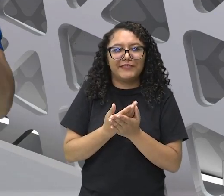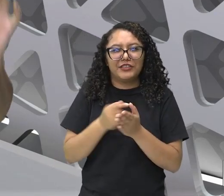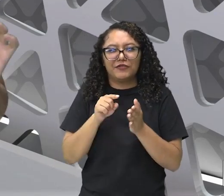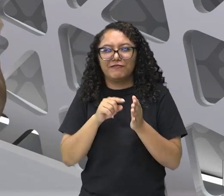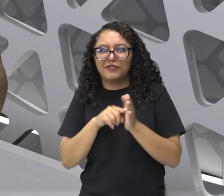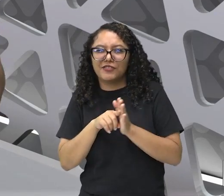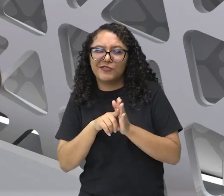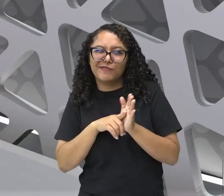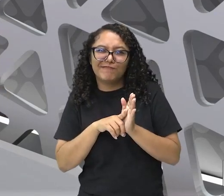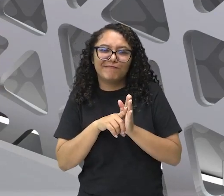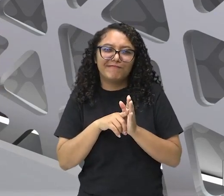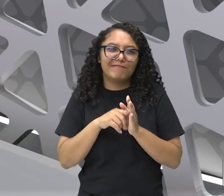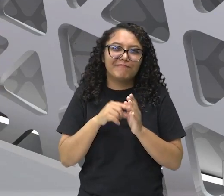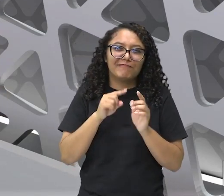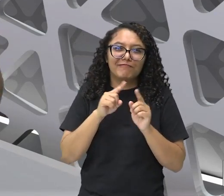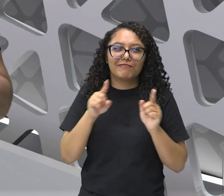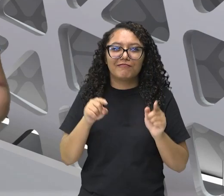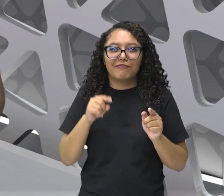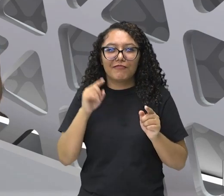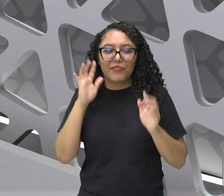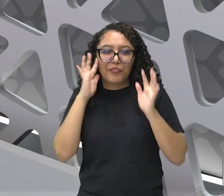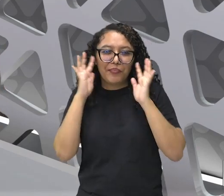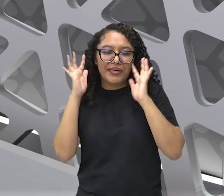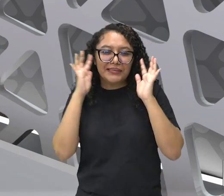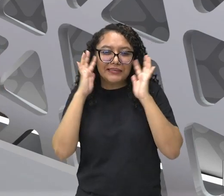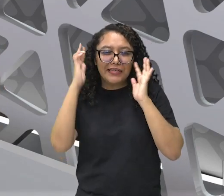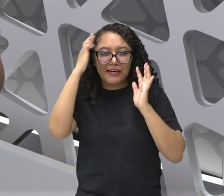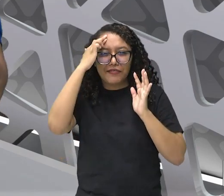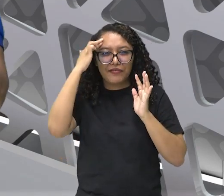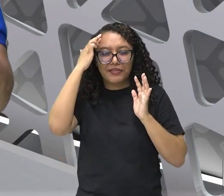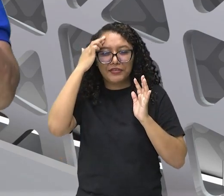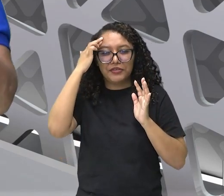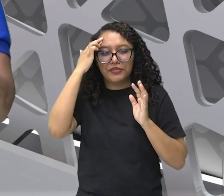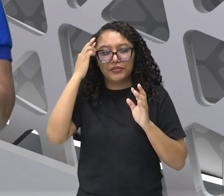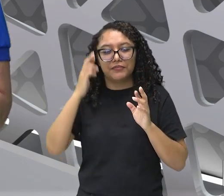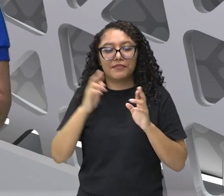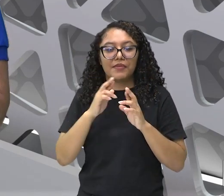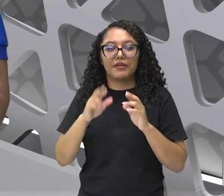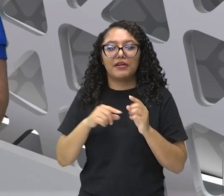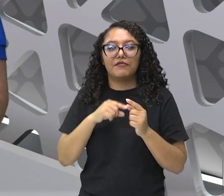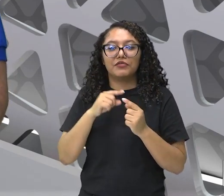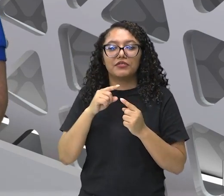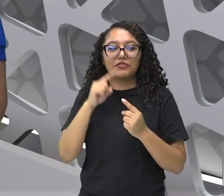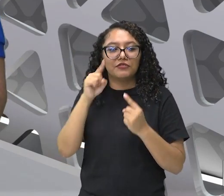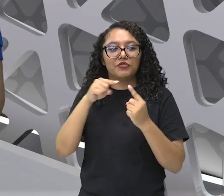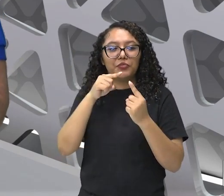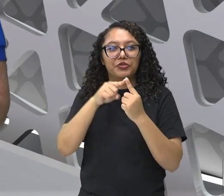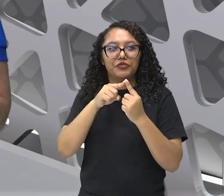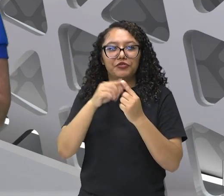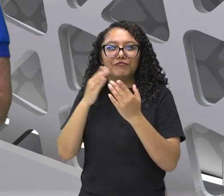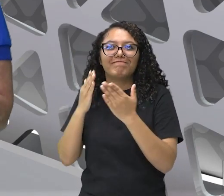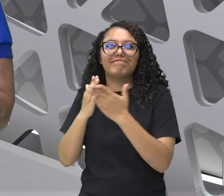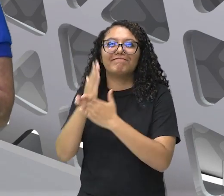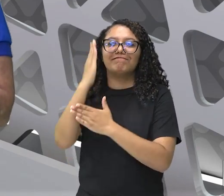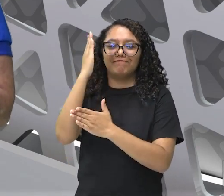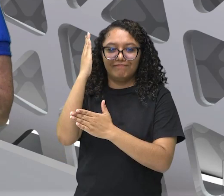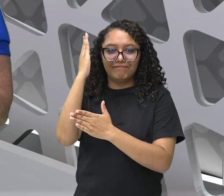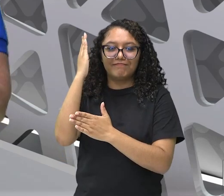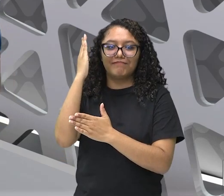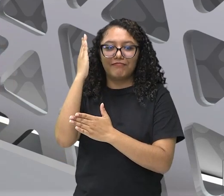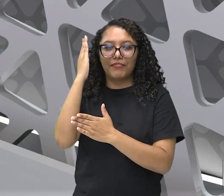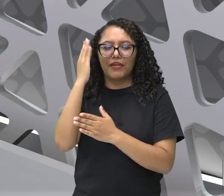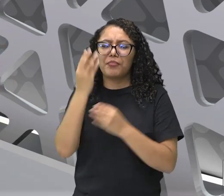vocês, levem vocês a atingir a transcendência. Mas como,